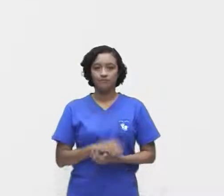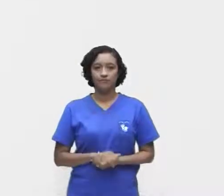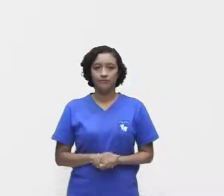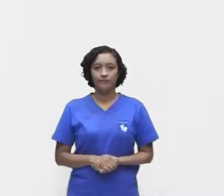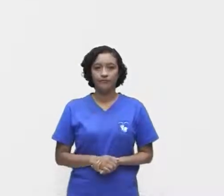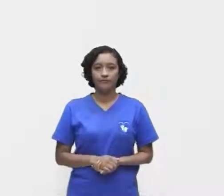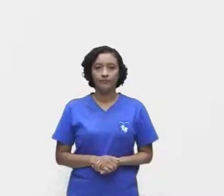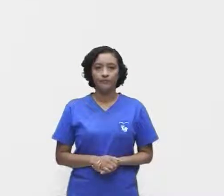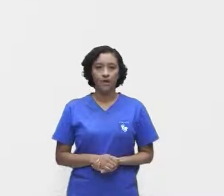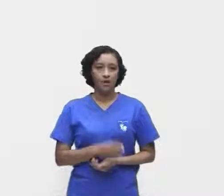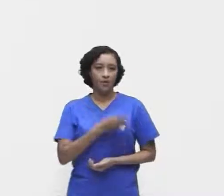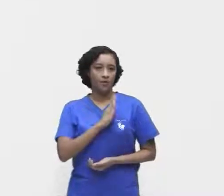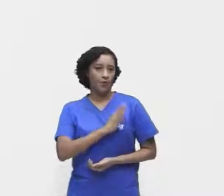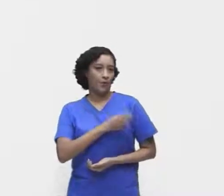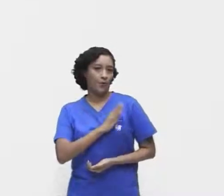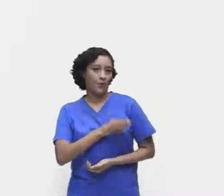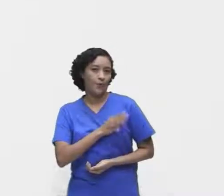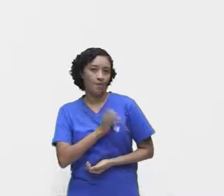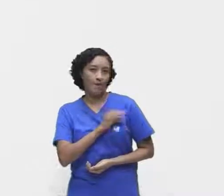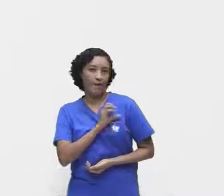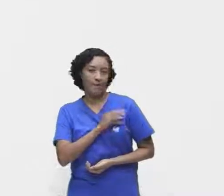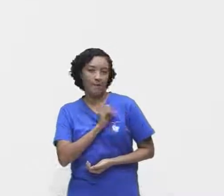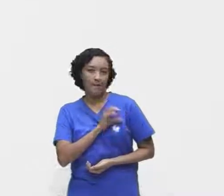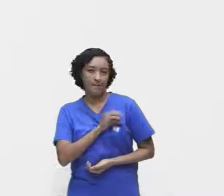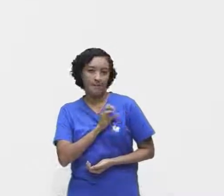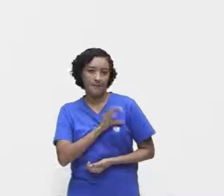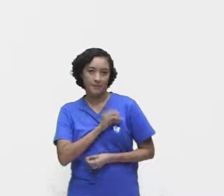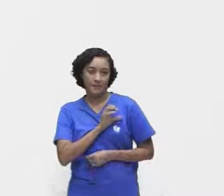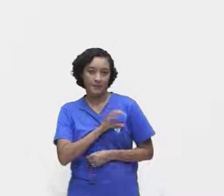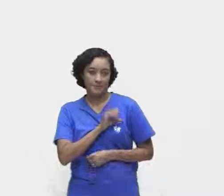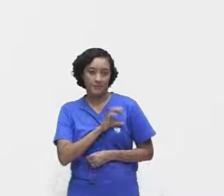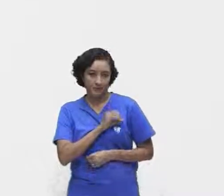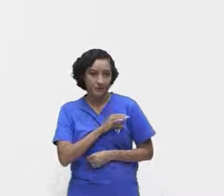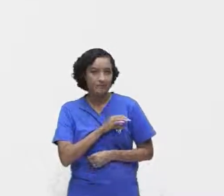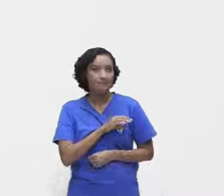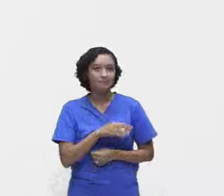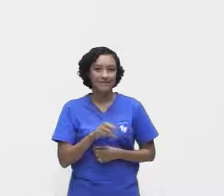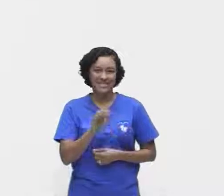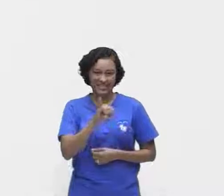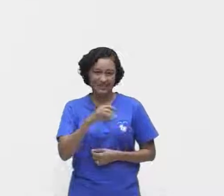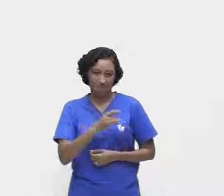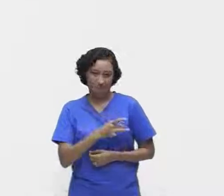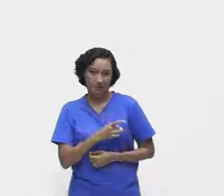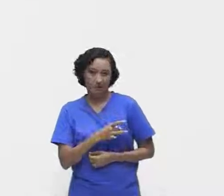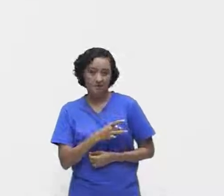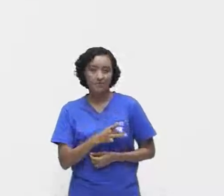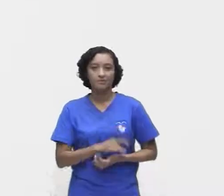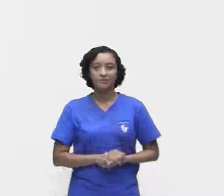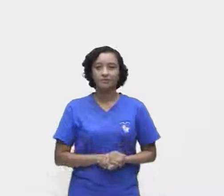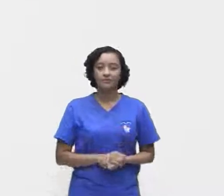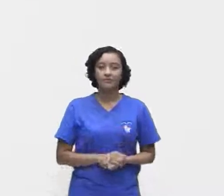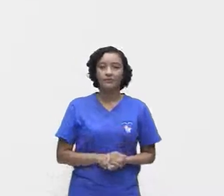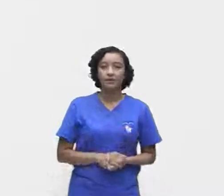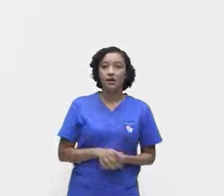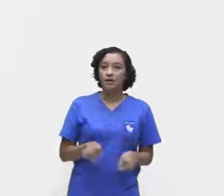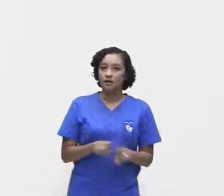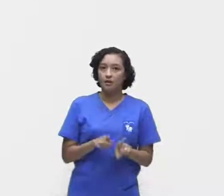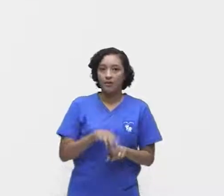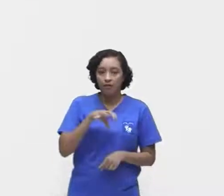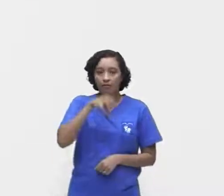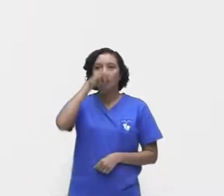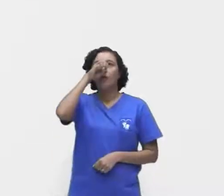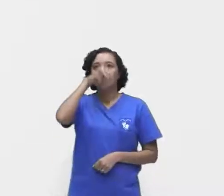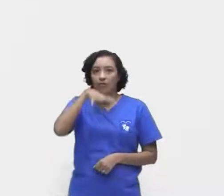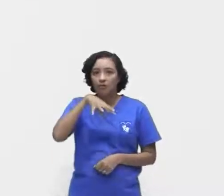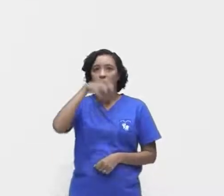o corpo disparando, né? Aí a gente sente que o coração dispara nesse momento, né? Aí a gente fica com a respiração